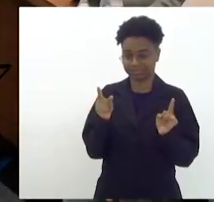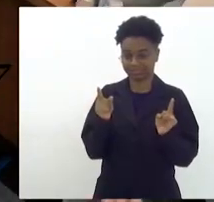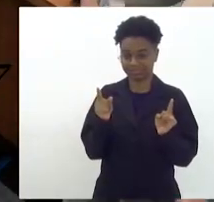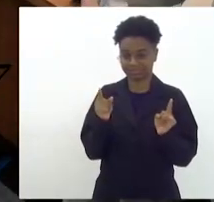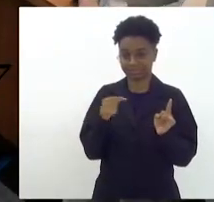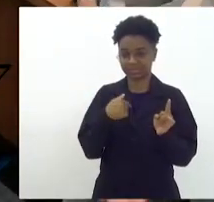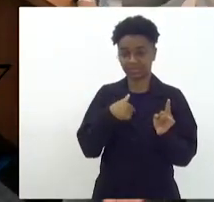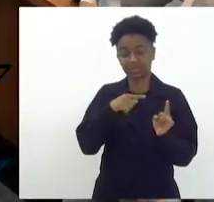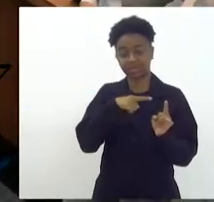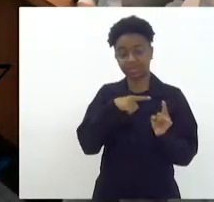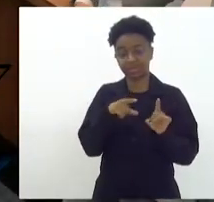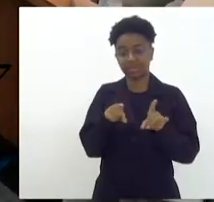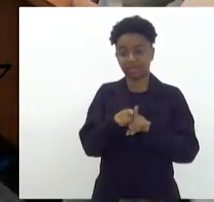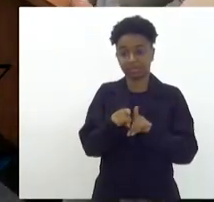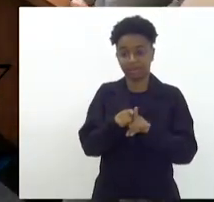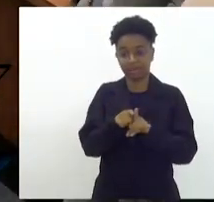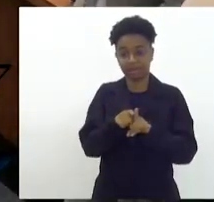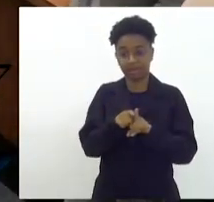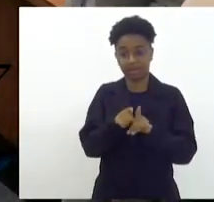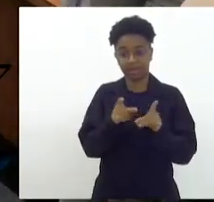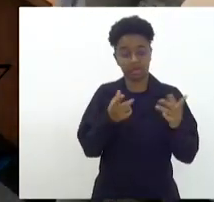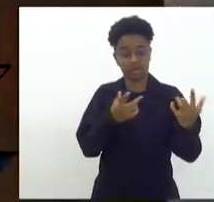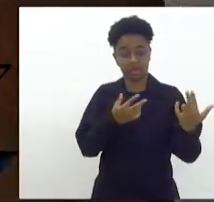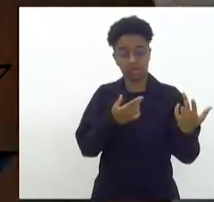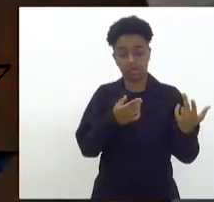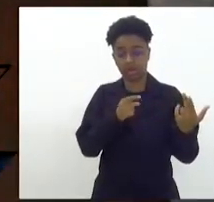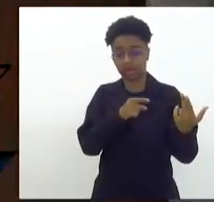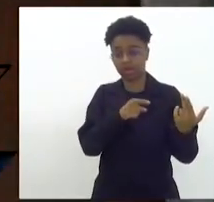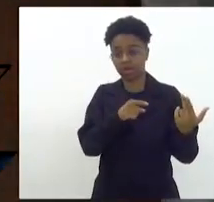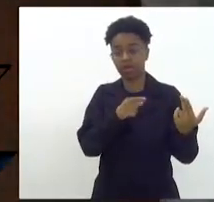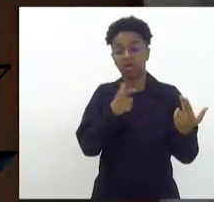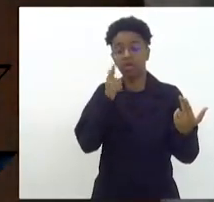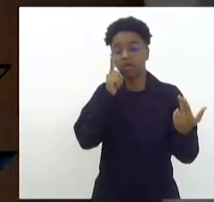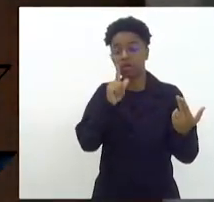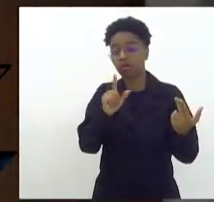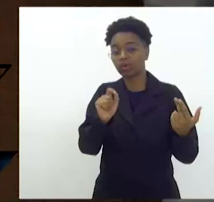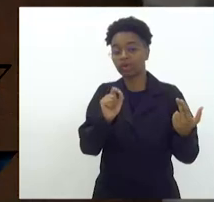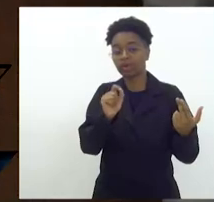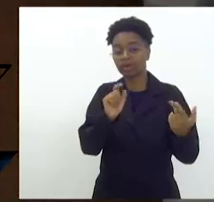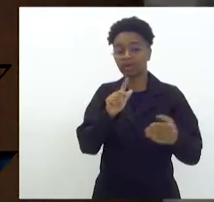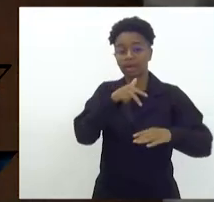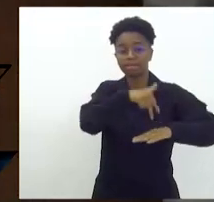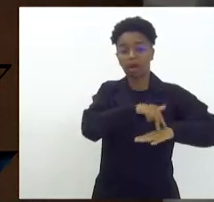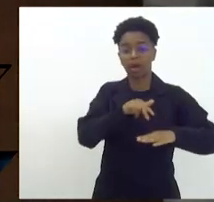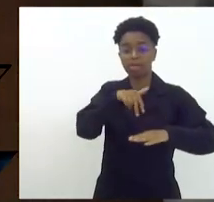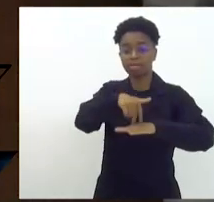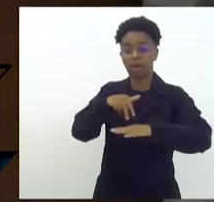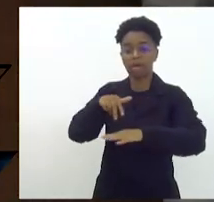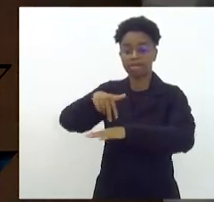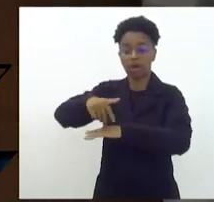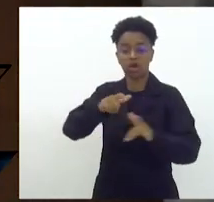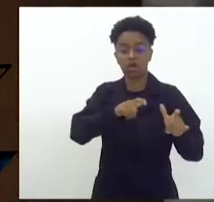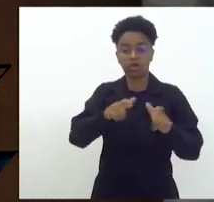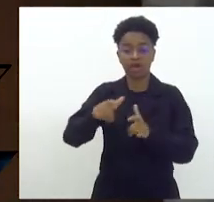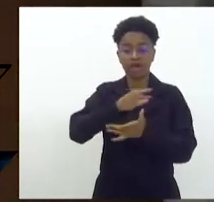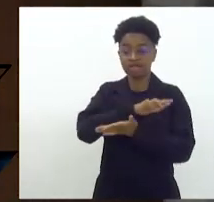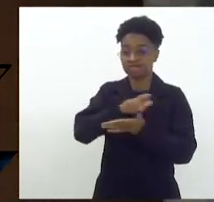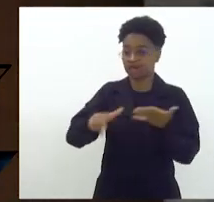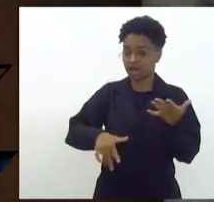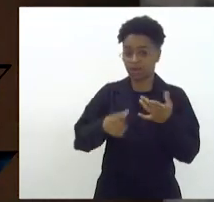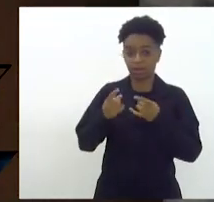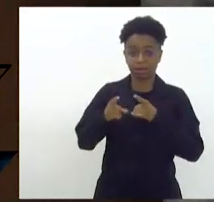tenho uma coisa também que o Deputado Luiz Paulo tem que o Deputado Luiz Paulo ele consegue se fazer presente em vários locais em vários lugares